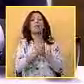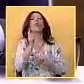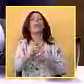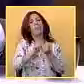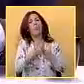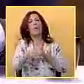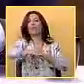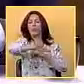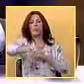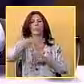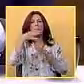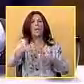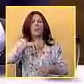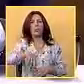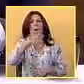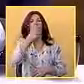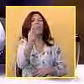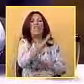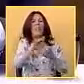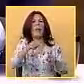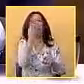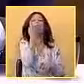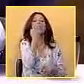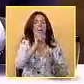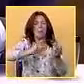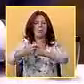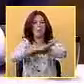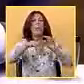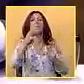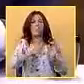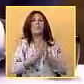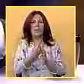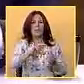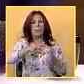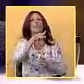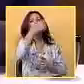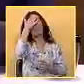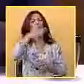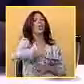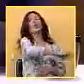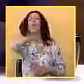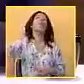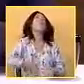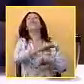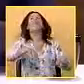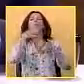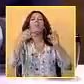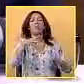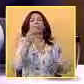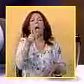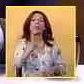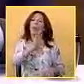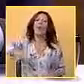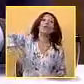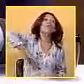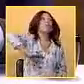mudar Portugal inteiro, de um dia para o outro. E é preciso mudar Portugal inteiro? Claro. Está tudo mal, na sua opinião? Não, nem tudo está mal. Uma